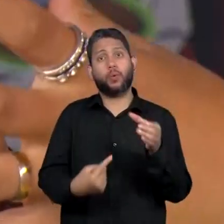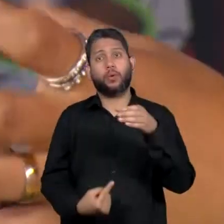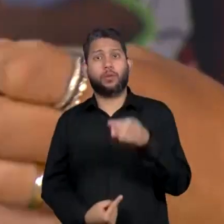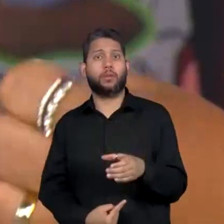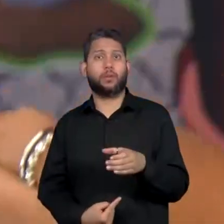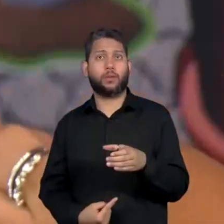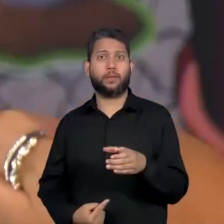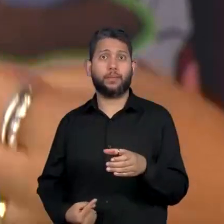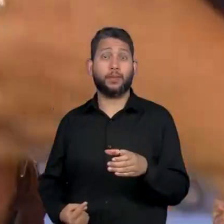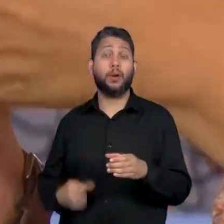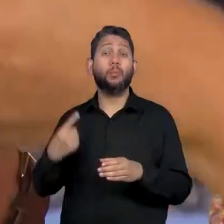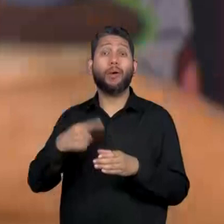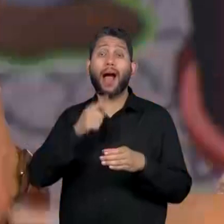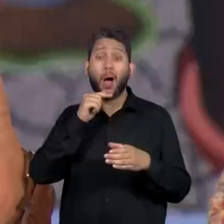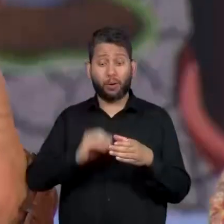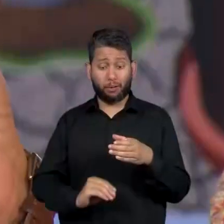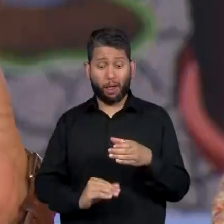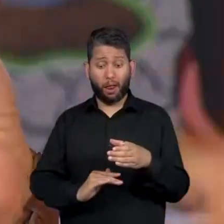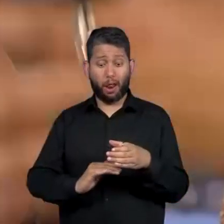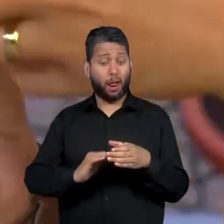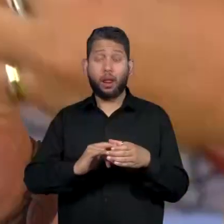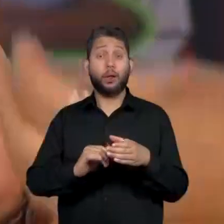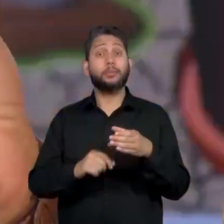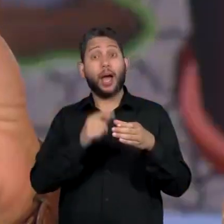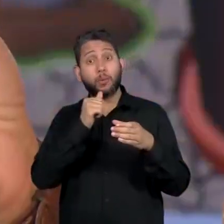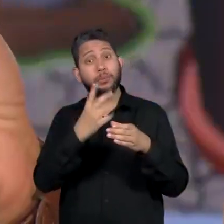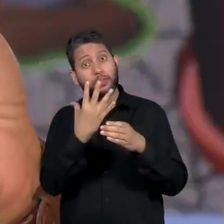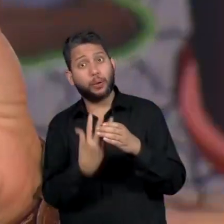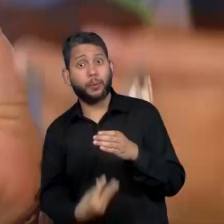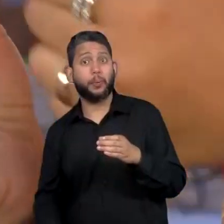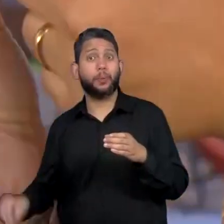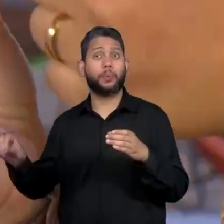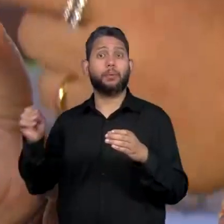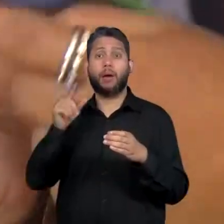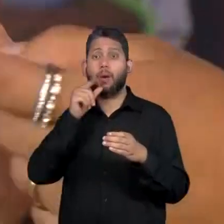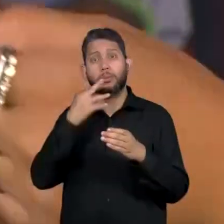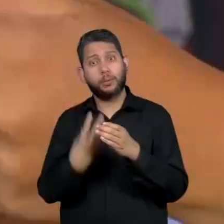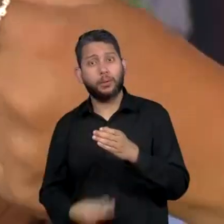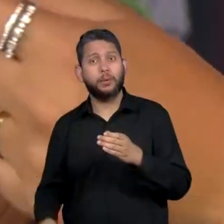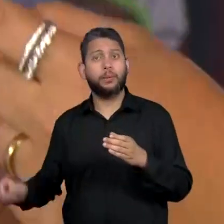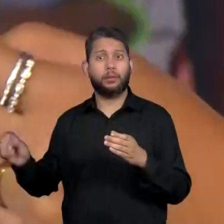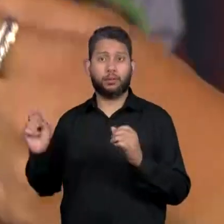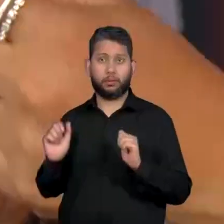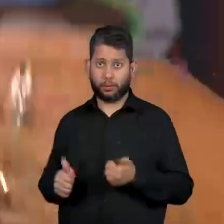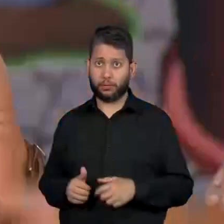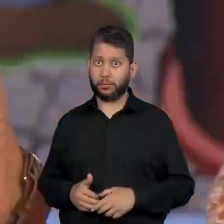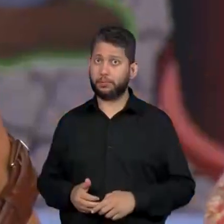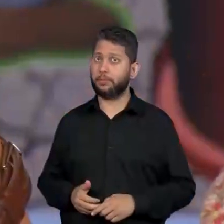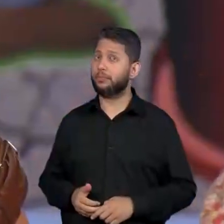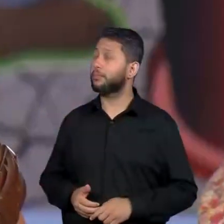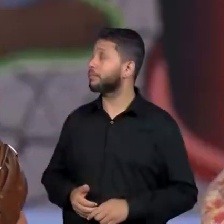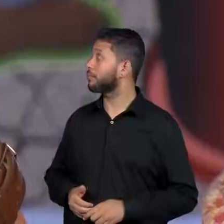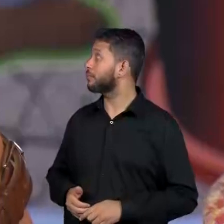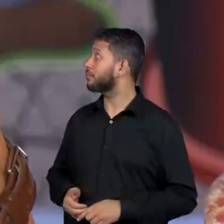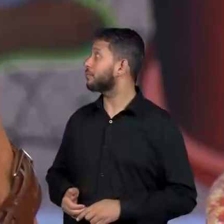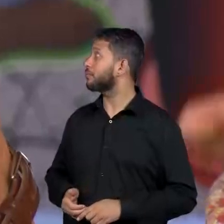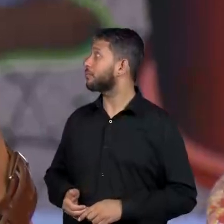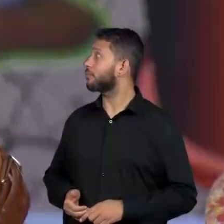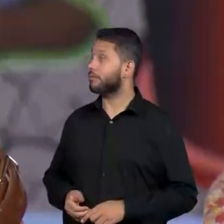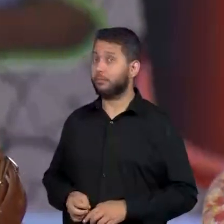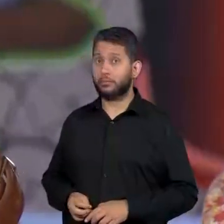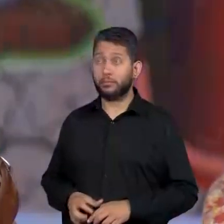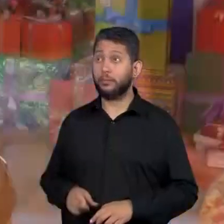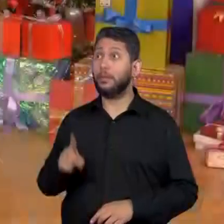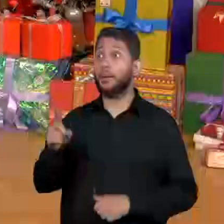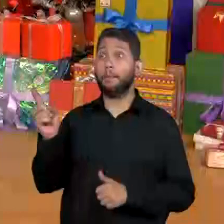ficar encharcada, precisa ter um escoamento dessa água. Então, tem que ter uns furinhos aqui embaixo. Depois, você